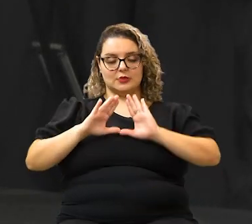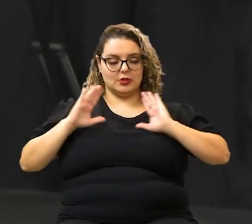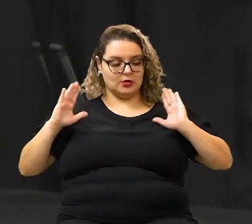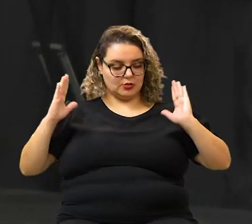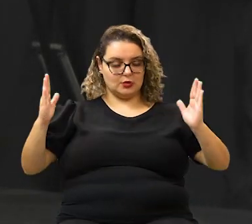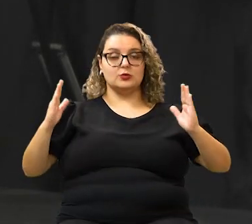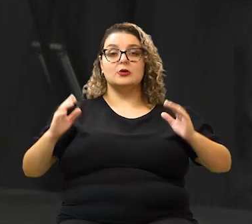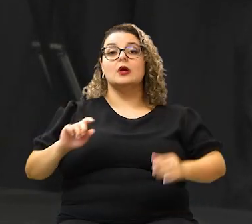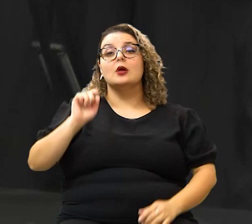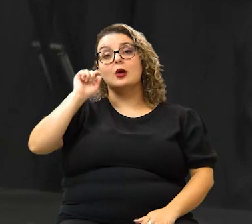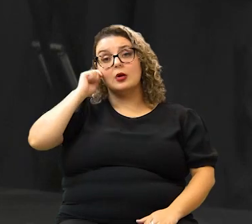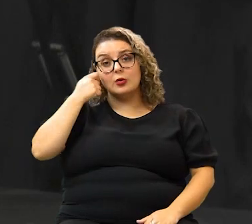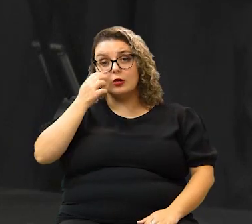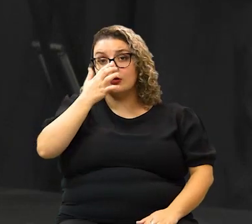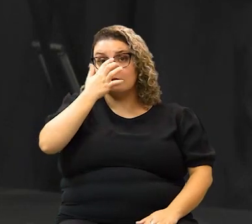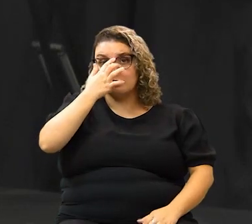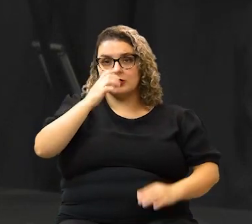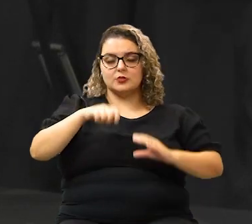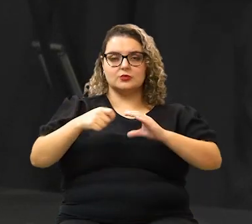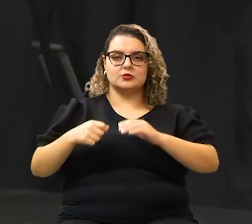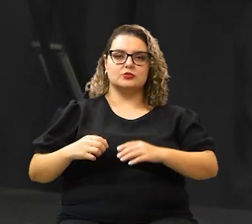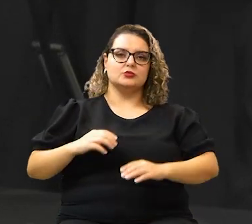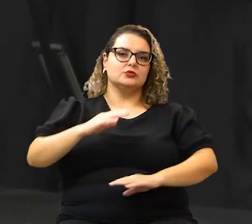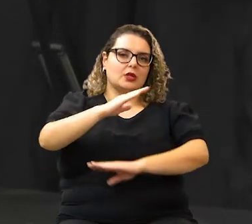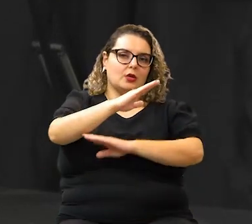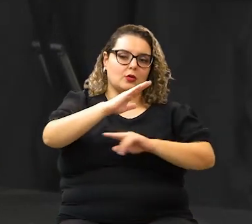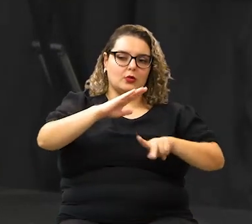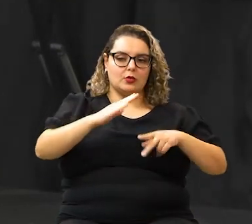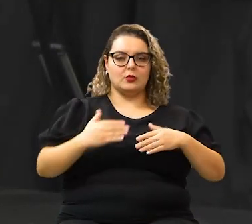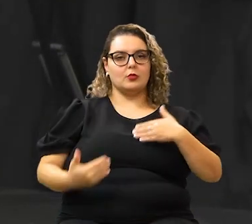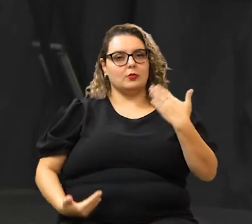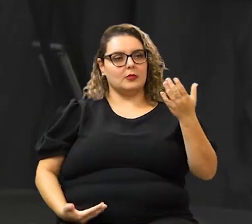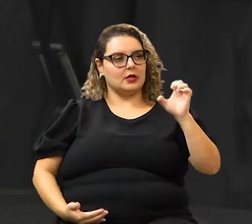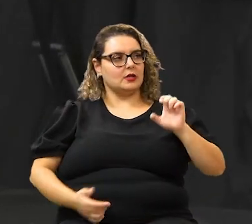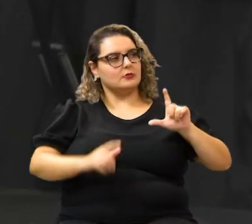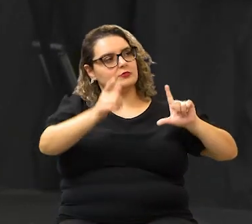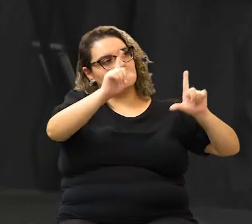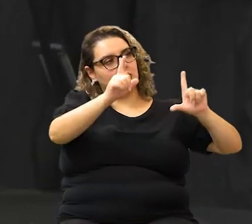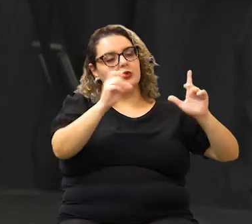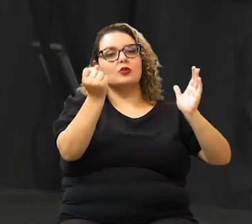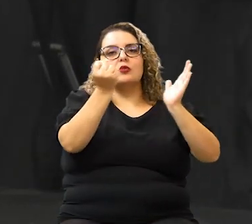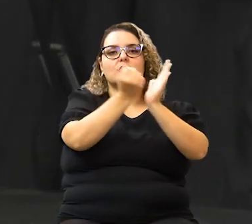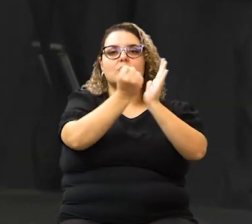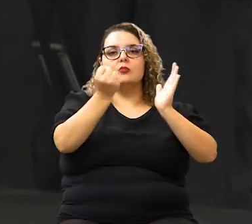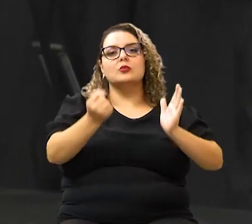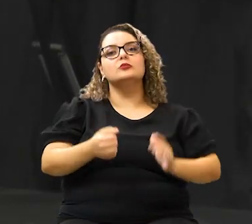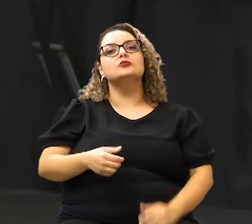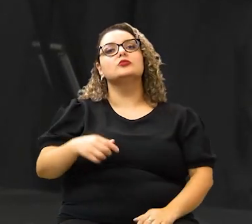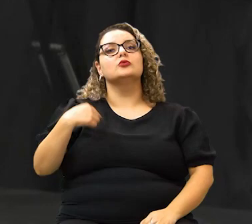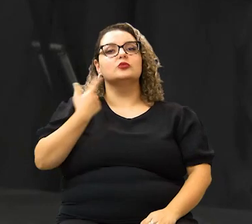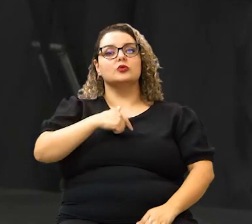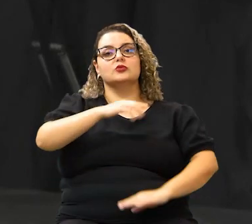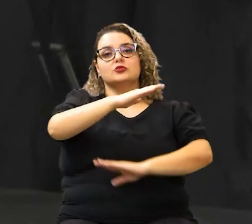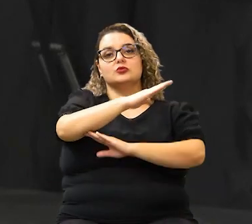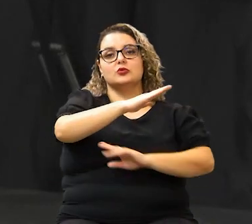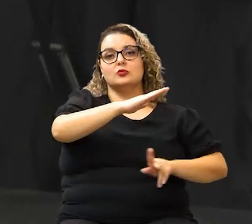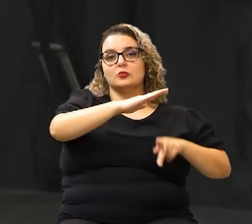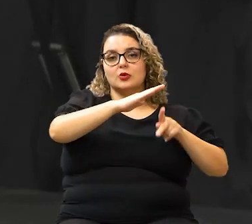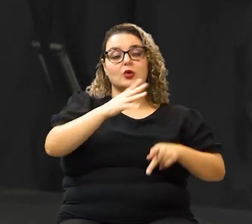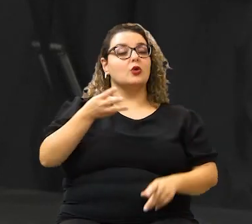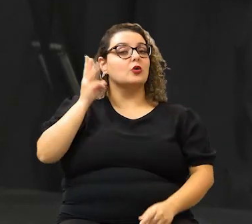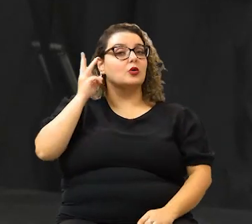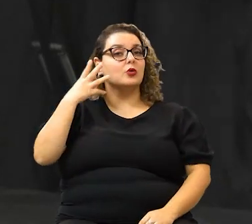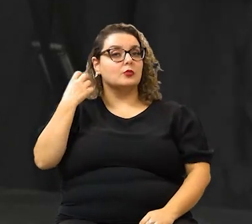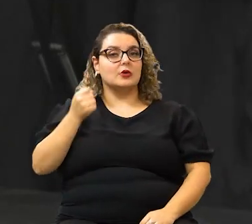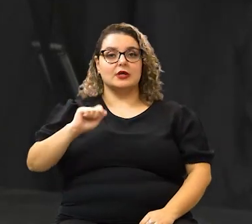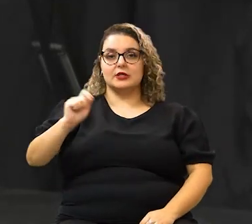do Povo, todo em preto. À minha esquerda, uma TV escrito Na Casa do Povo, que é o logotipo do nosso podcast, em azul